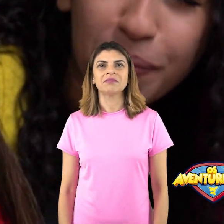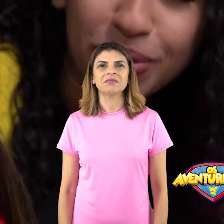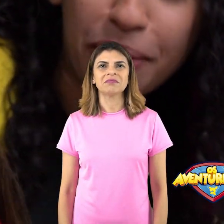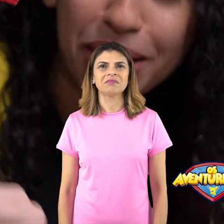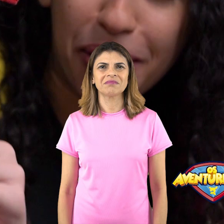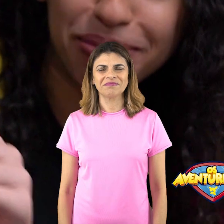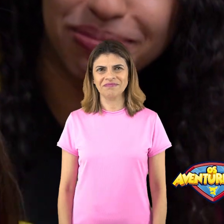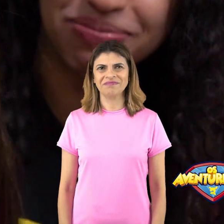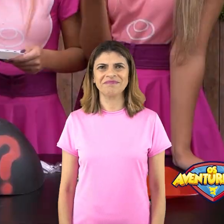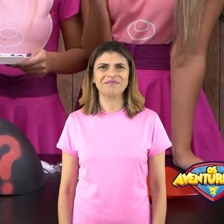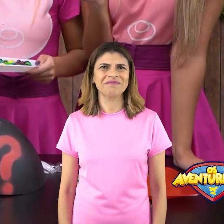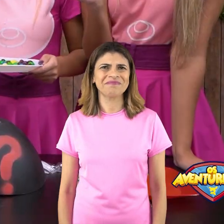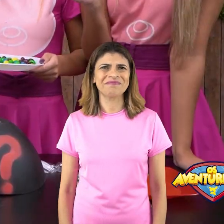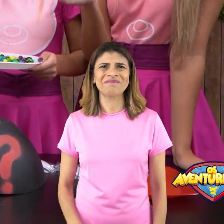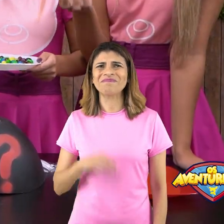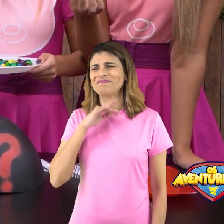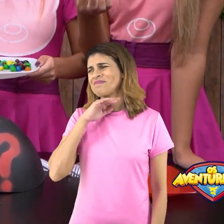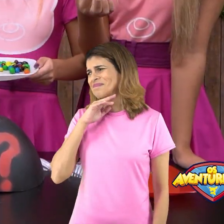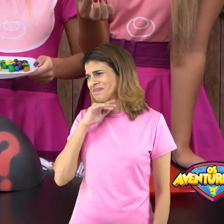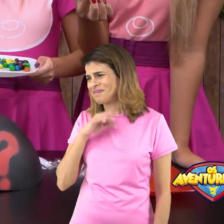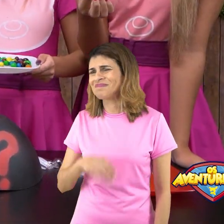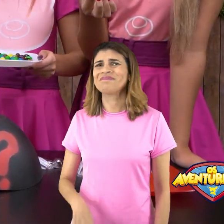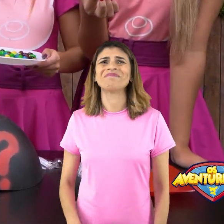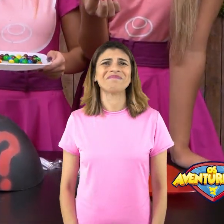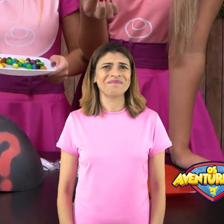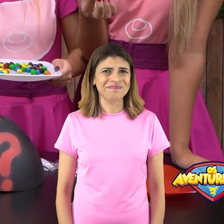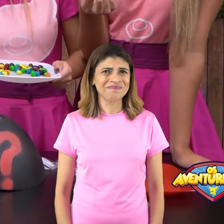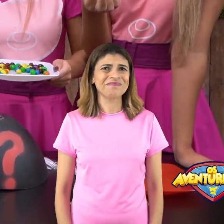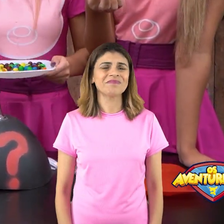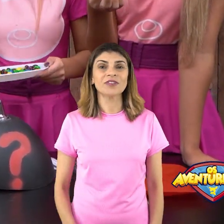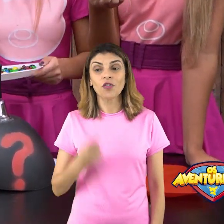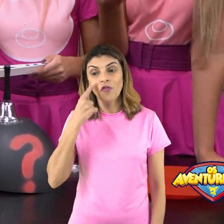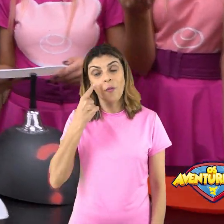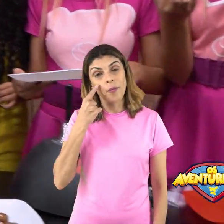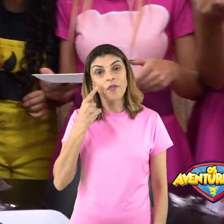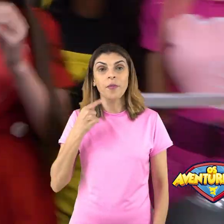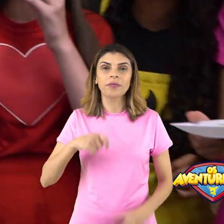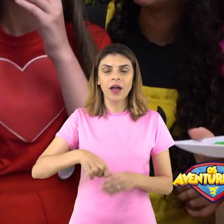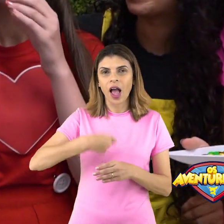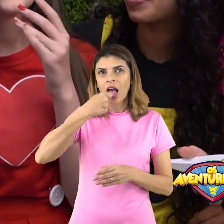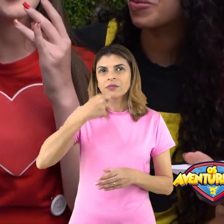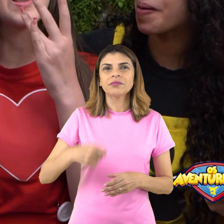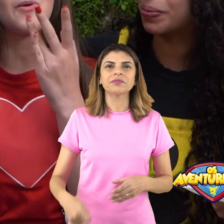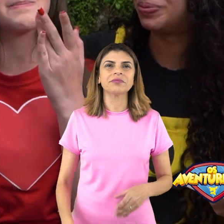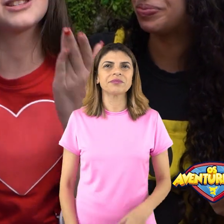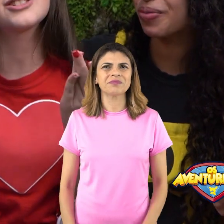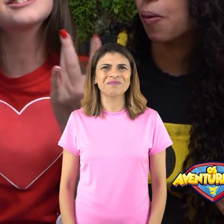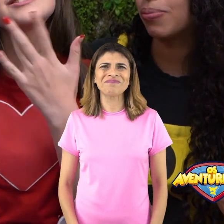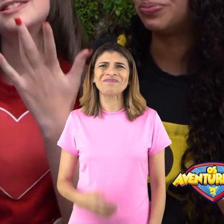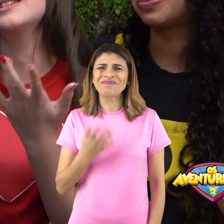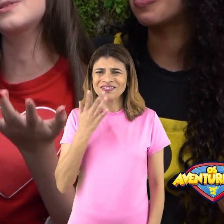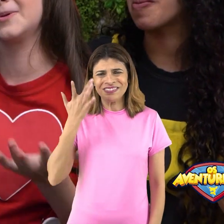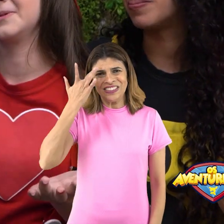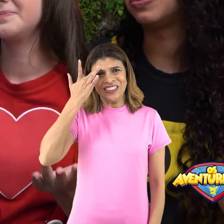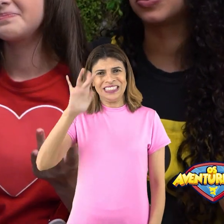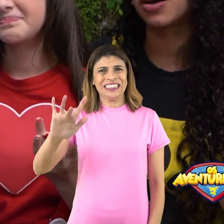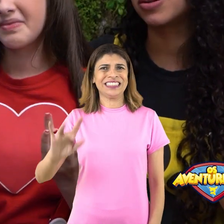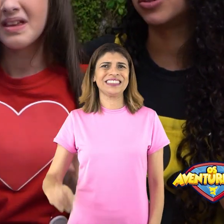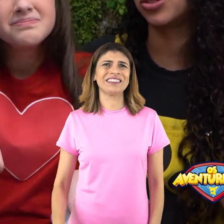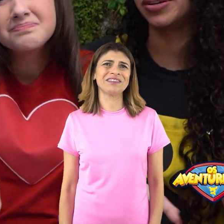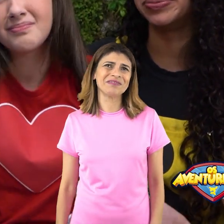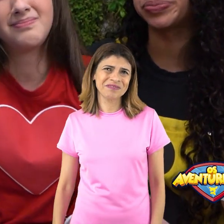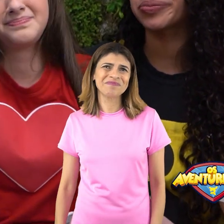É quente, bom? É ruim? É ruim? Vou provar pra você não beber sozinho. Sim. Não é que é ruim, mas é esquisito.